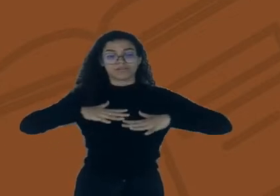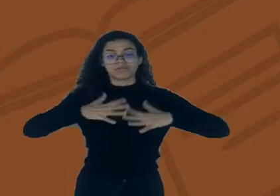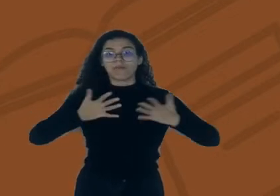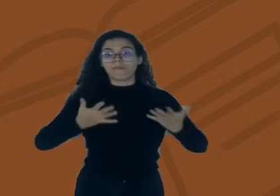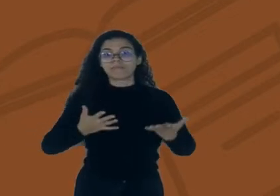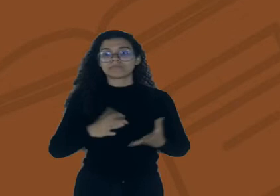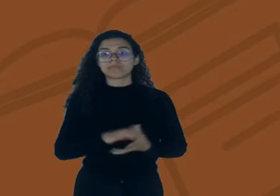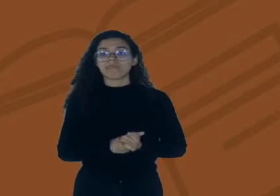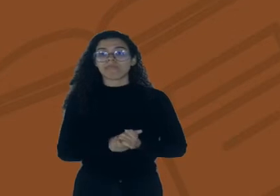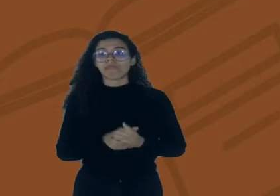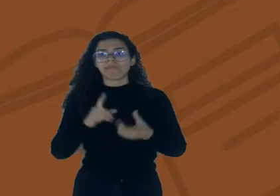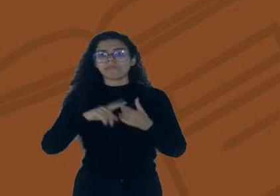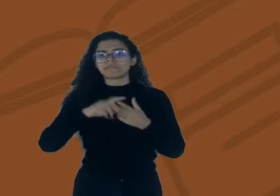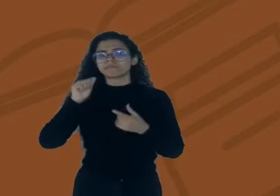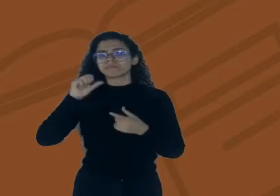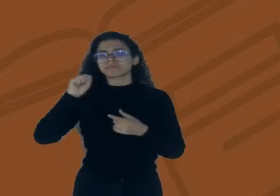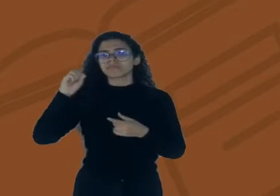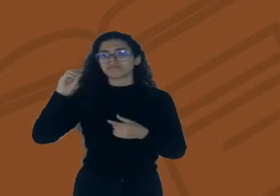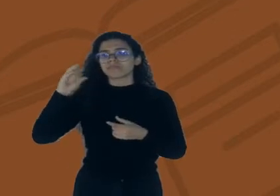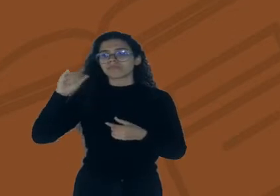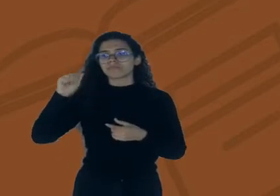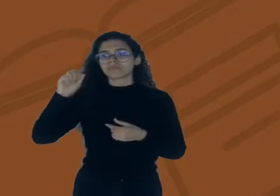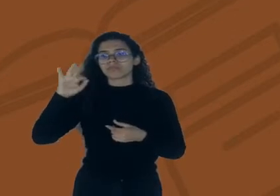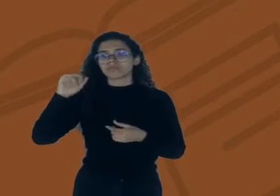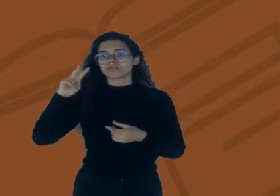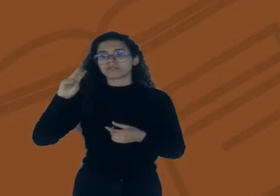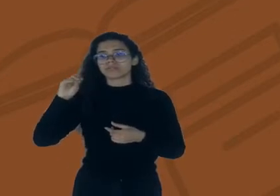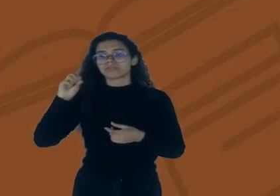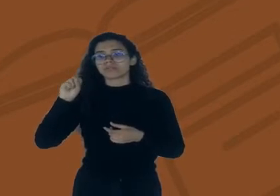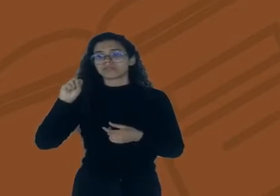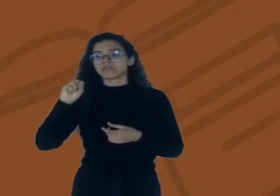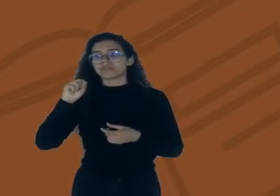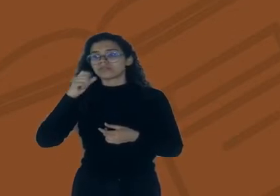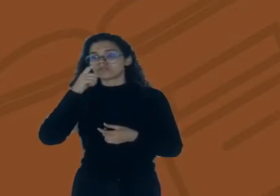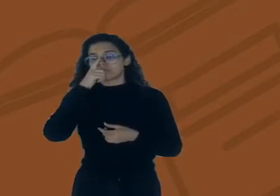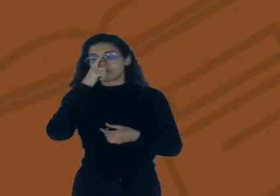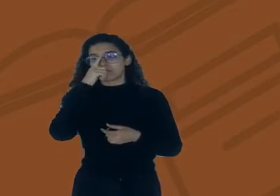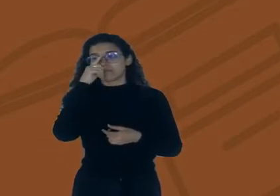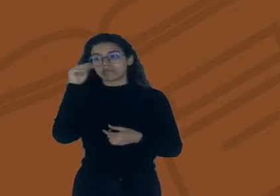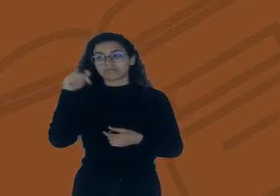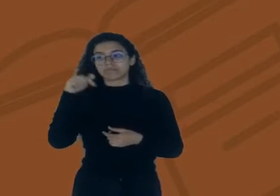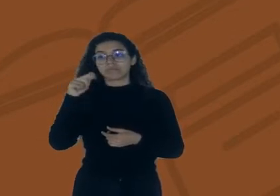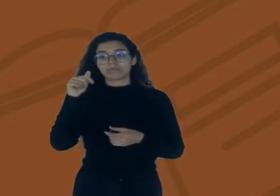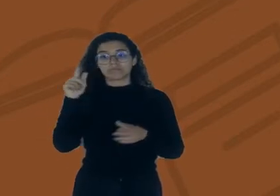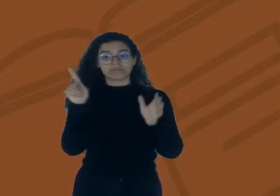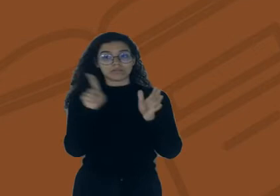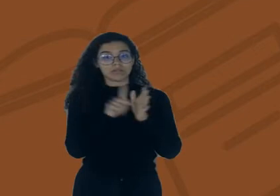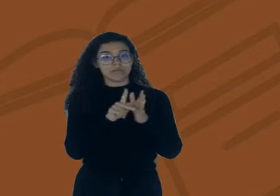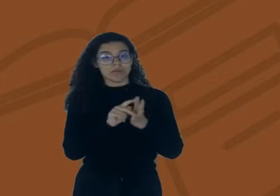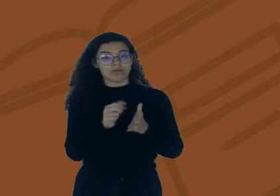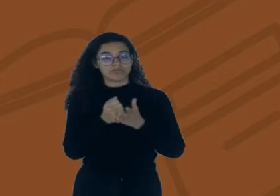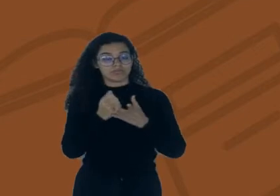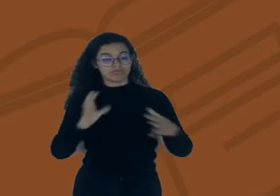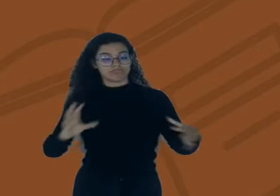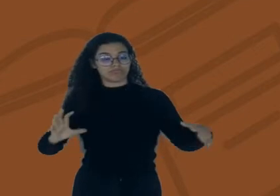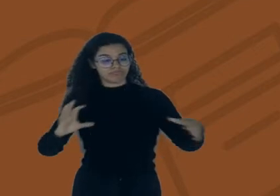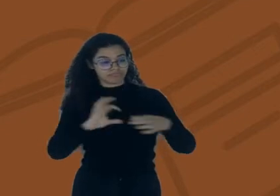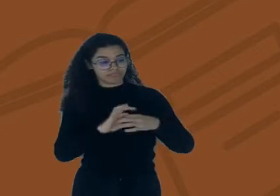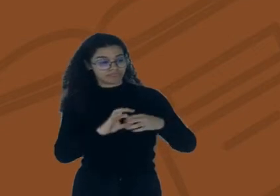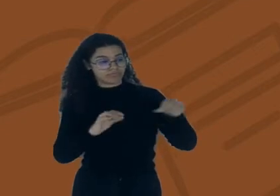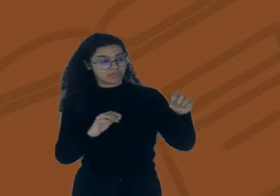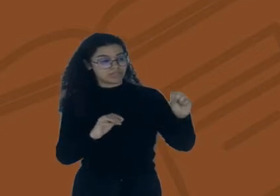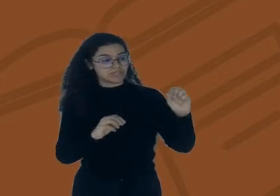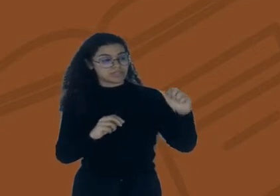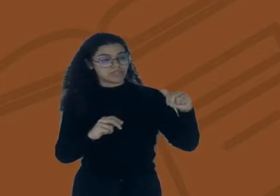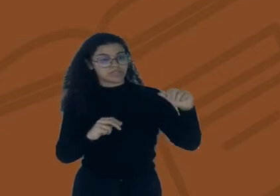neurônios associativos? Eles vão fazer associação entre os neurônios sensoriais e